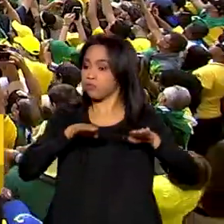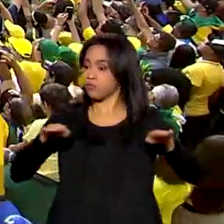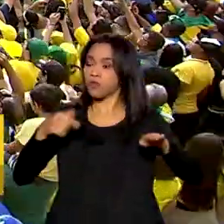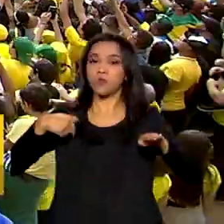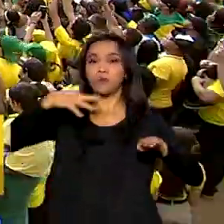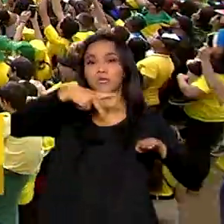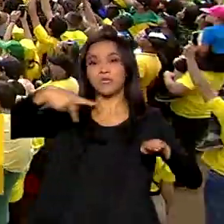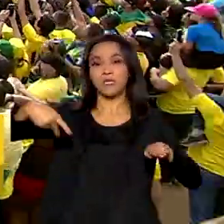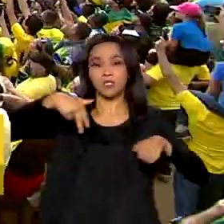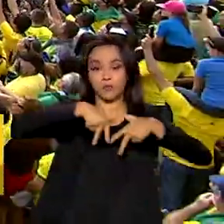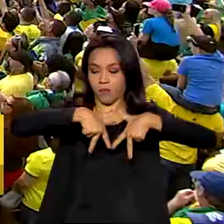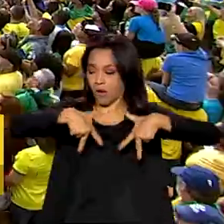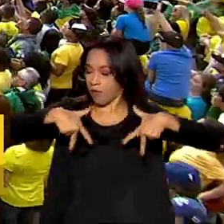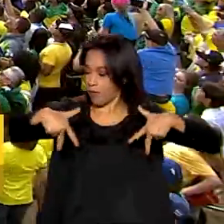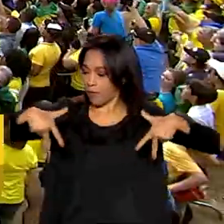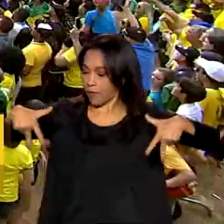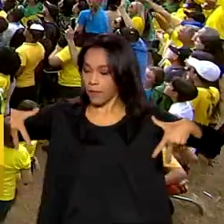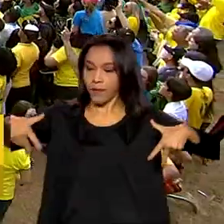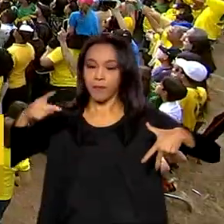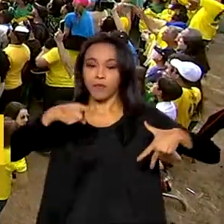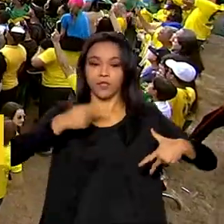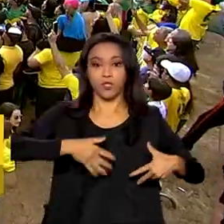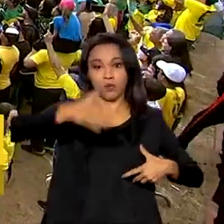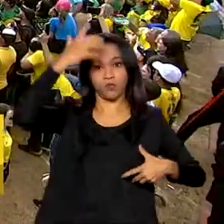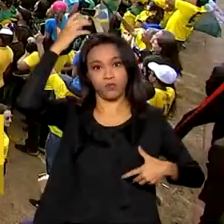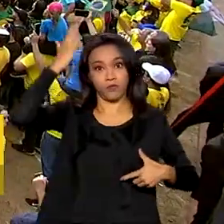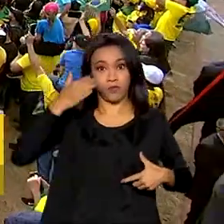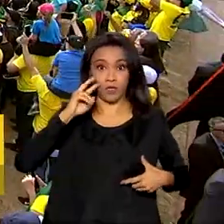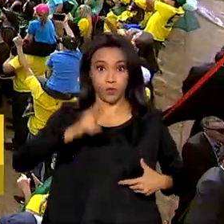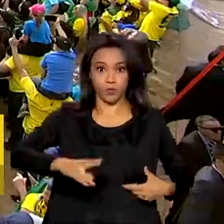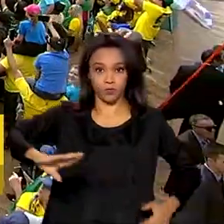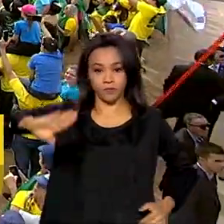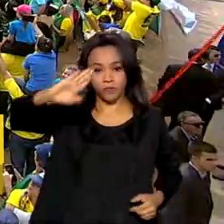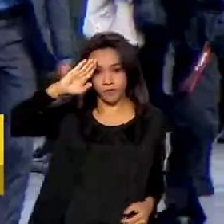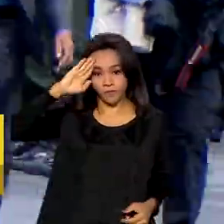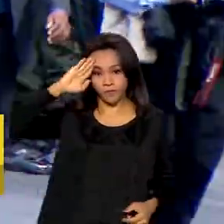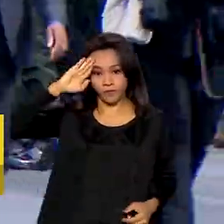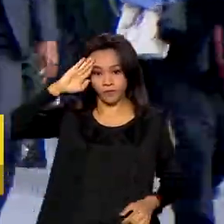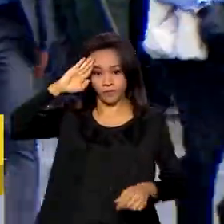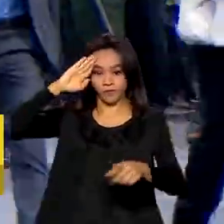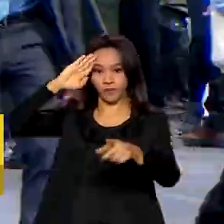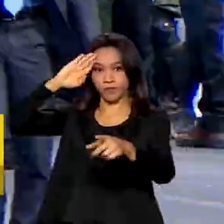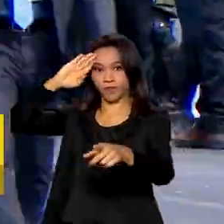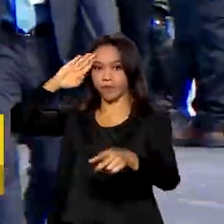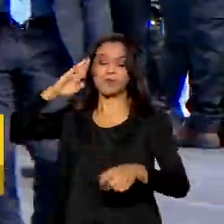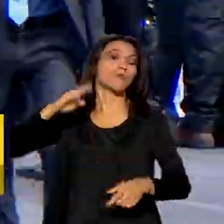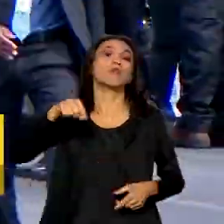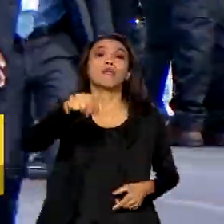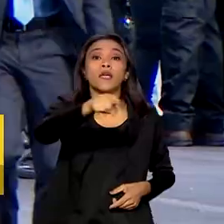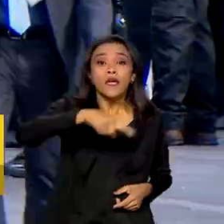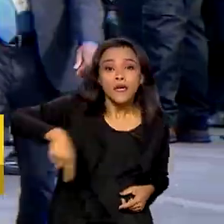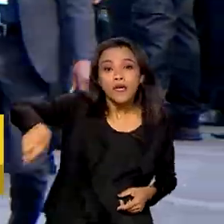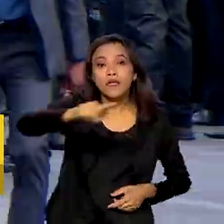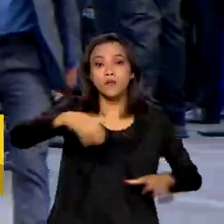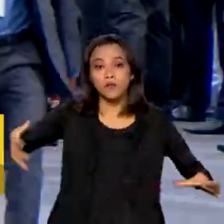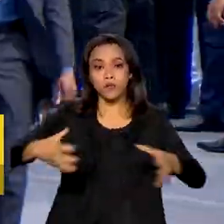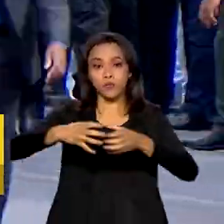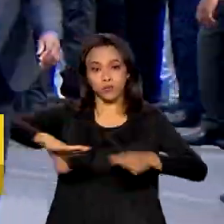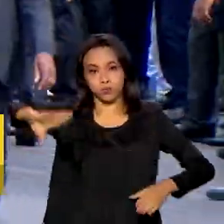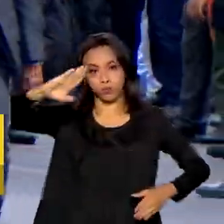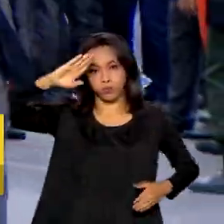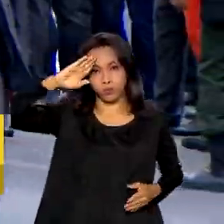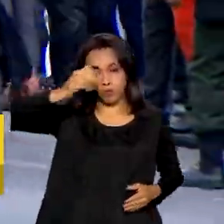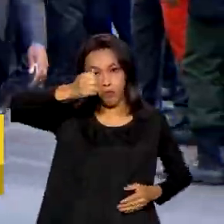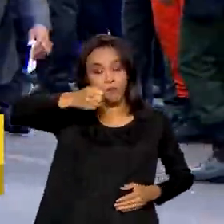podemos identificar ali, né, os dragões da independência. Os dragões, eles remetem ao período imperial também,